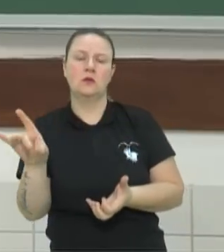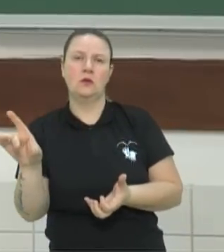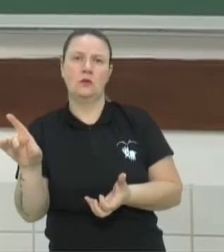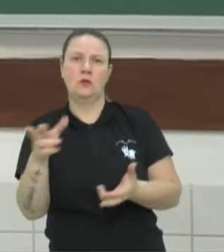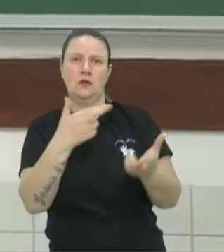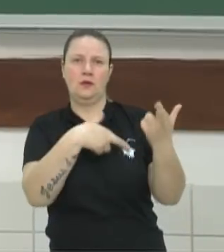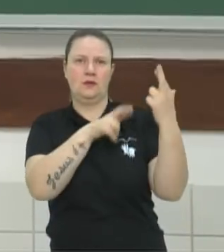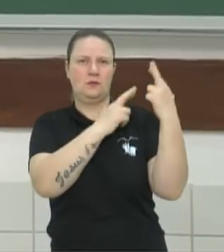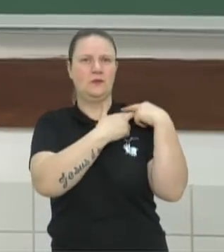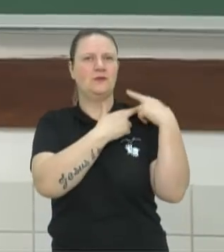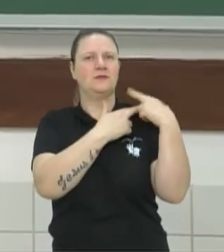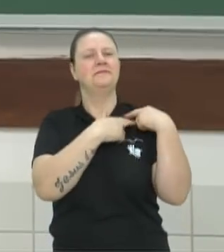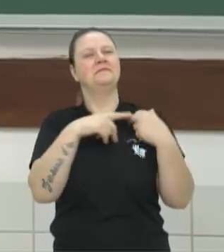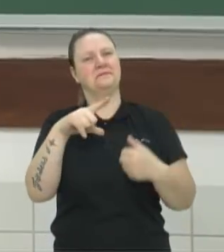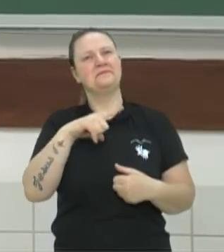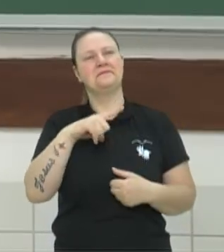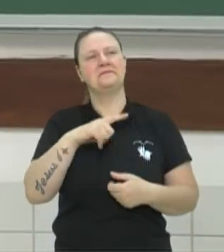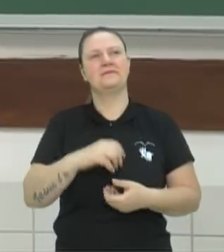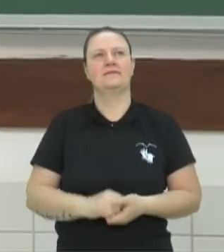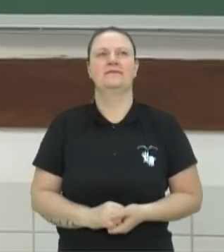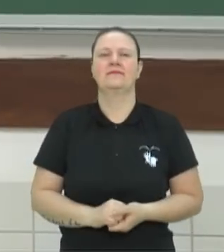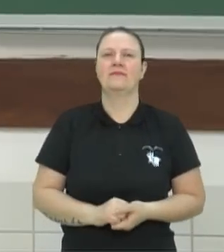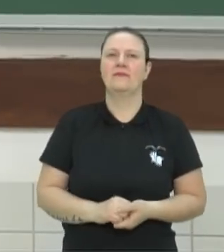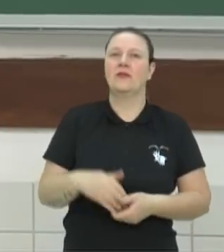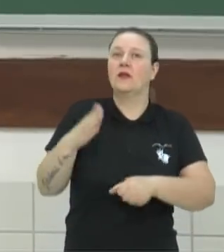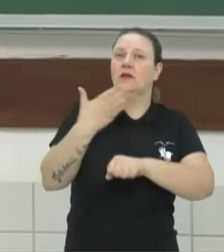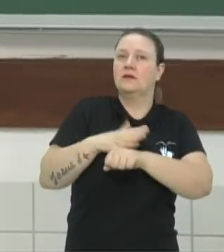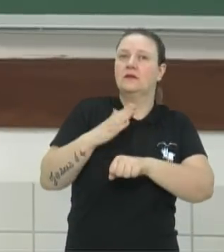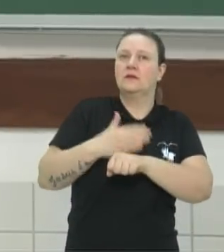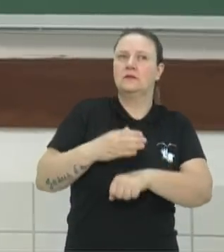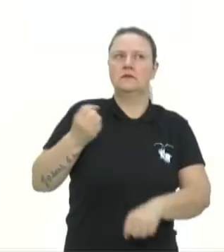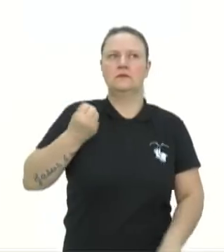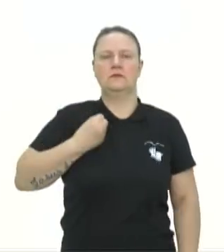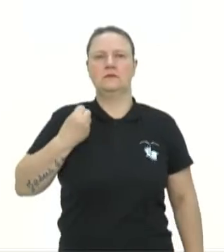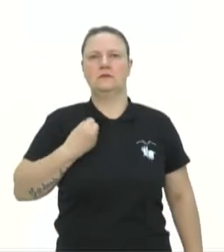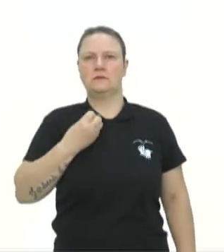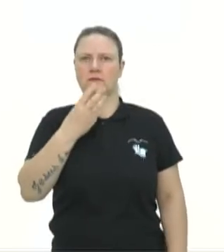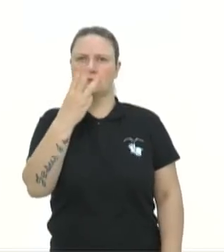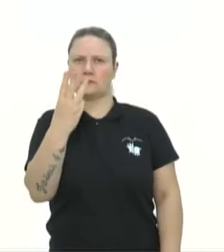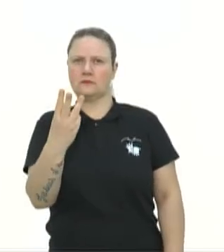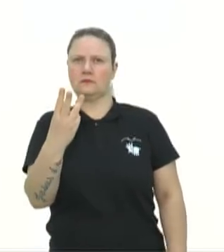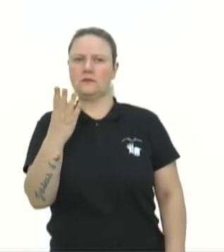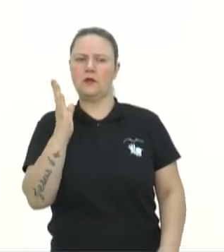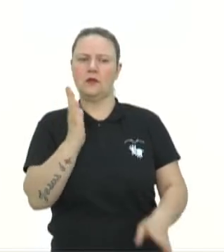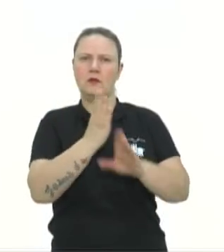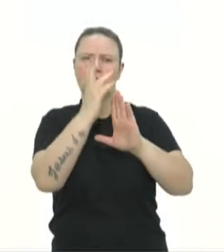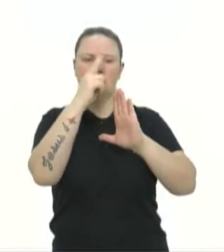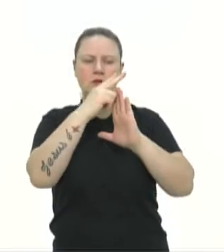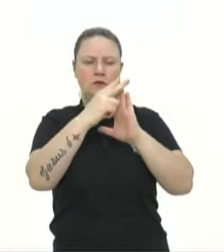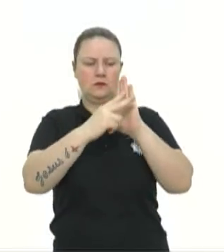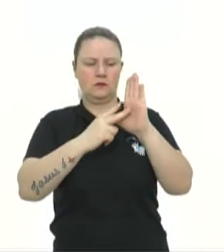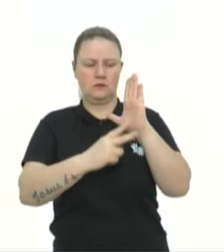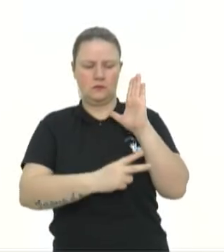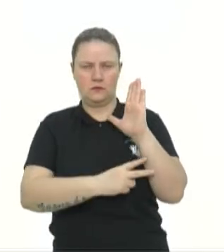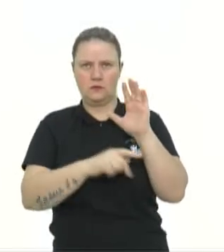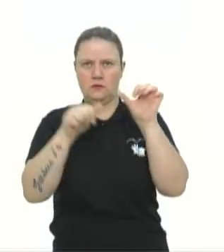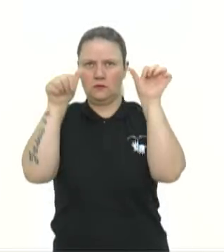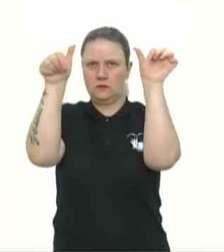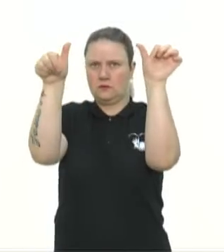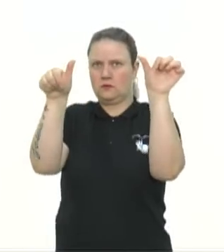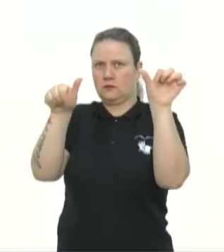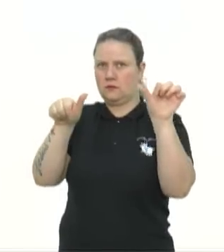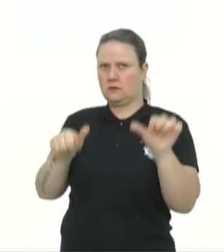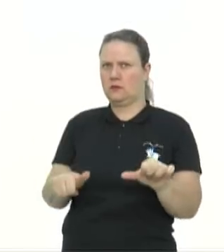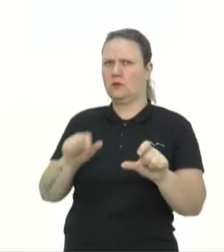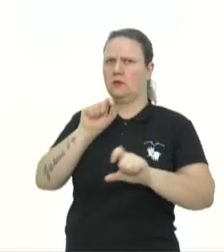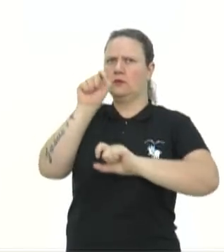ok? O exercício número 3 é o seguinte: por meio da leitura do cartaz e da música, o que